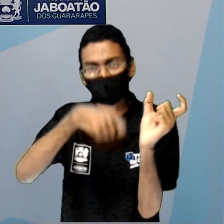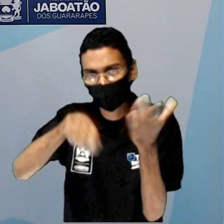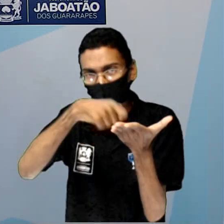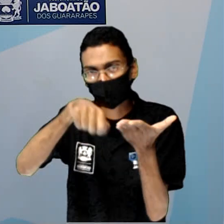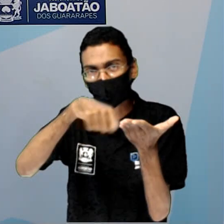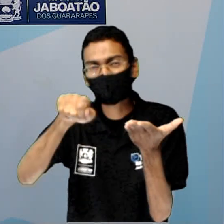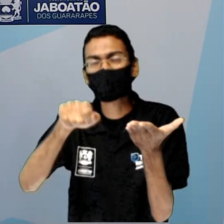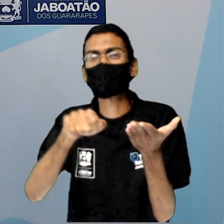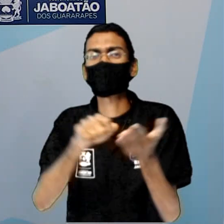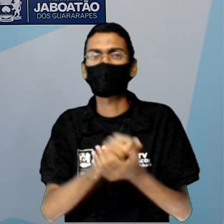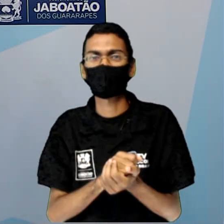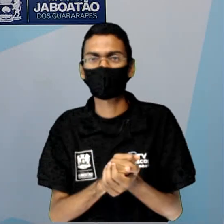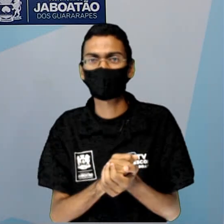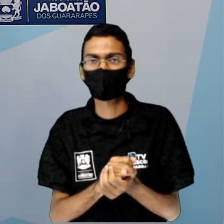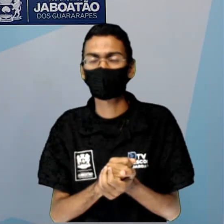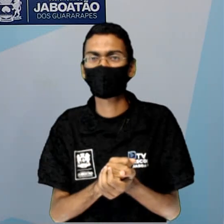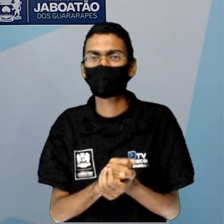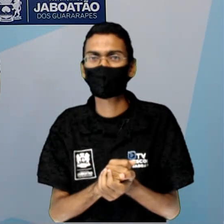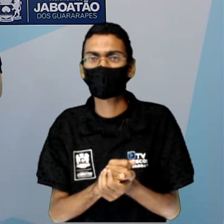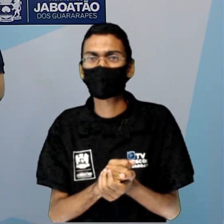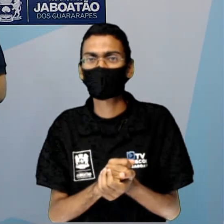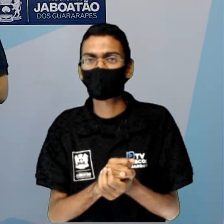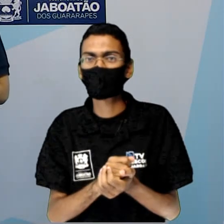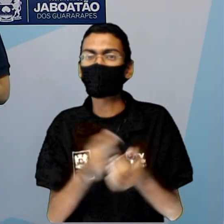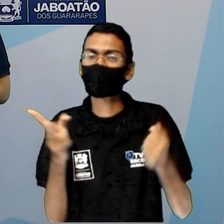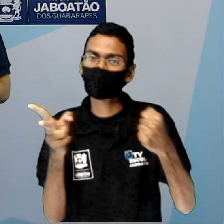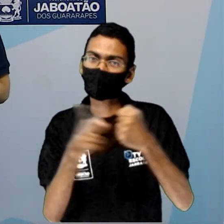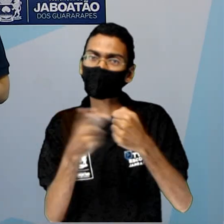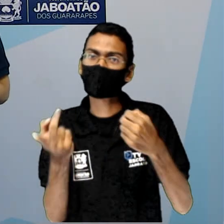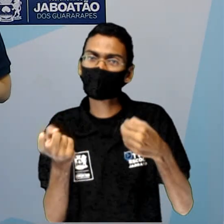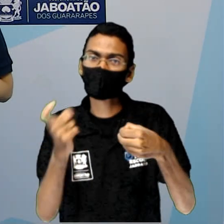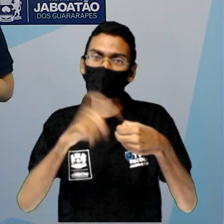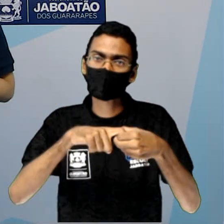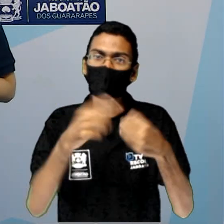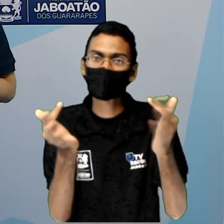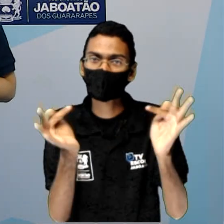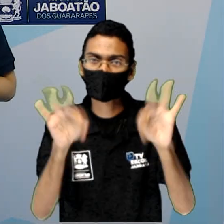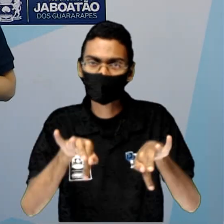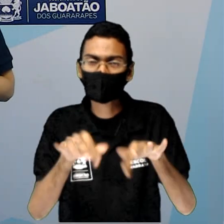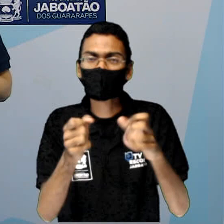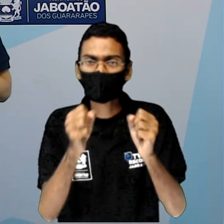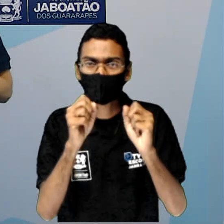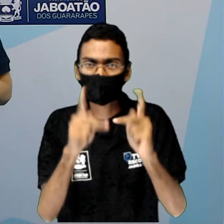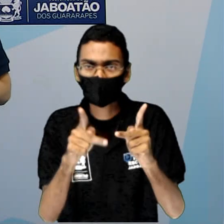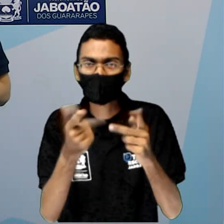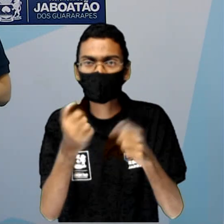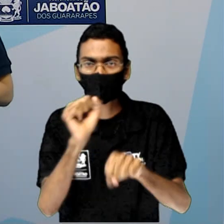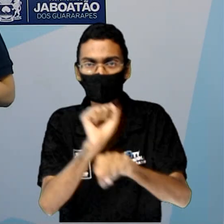not, o didn't, o verbo volta para a forma do infinitivo. Tá certo?